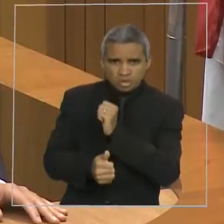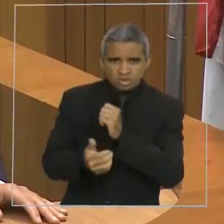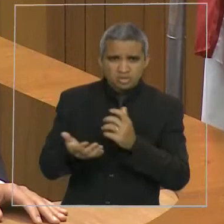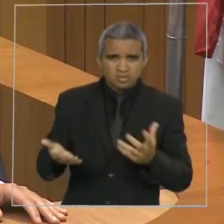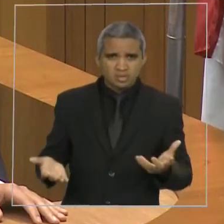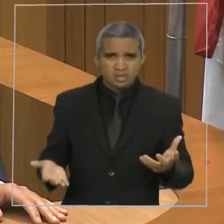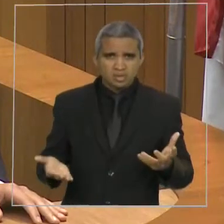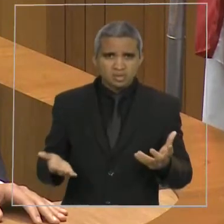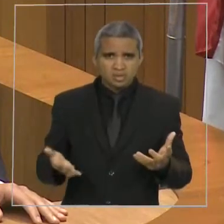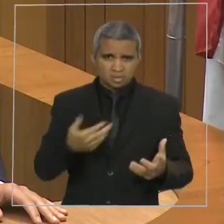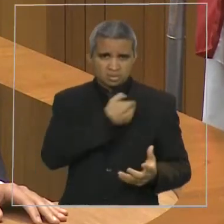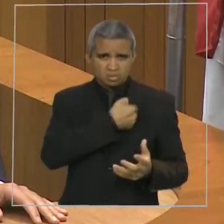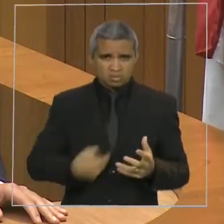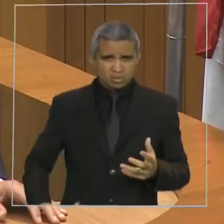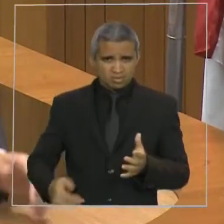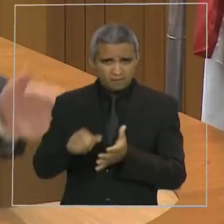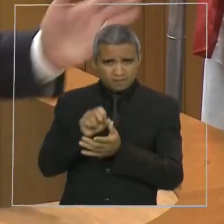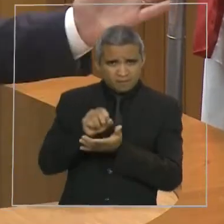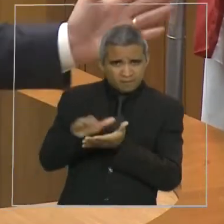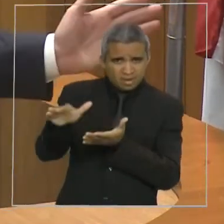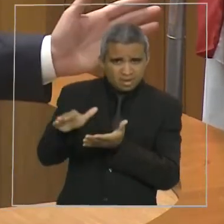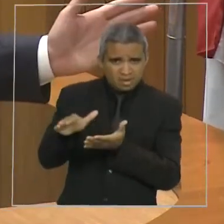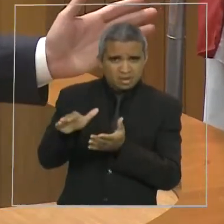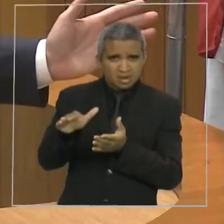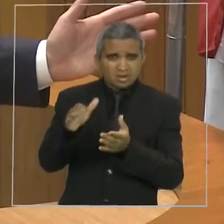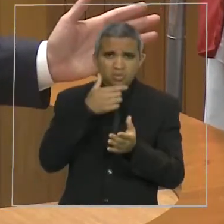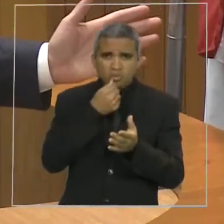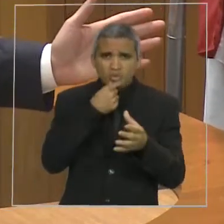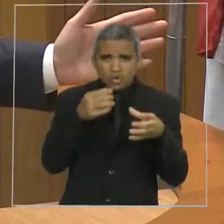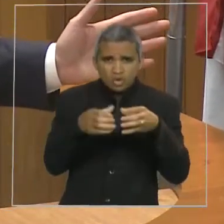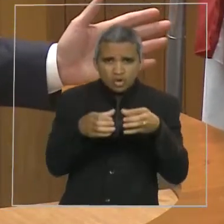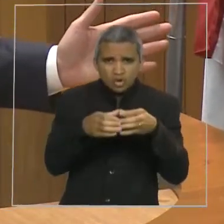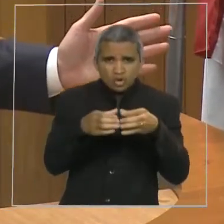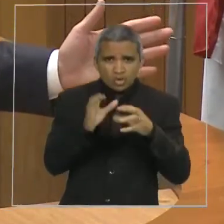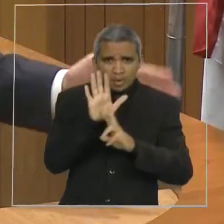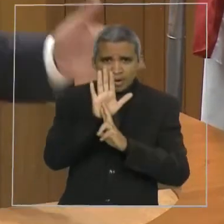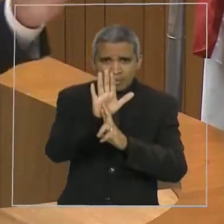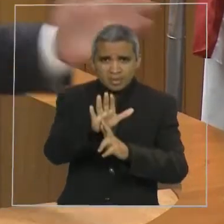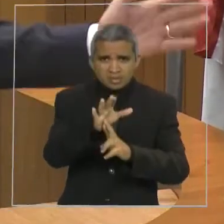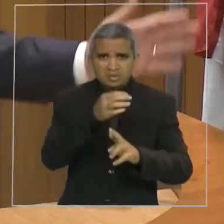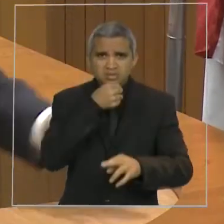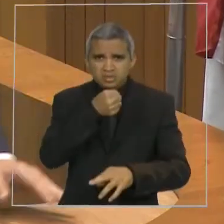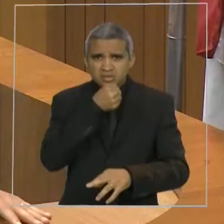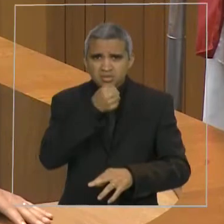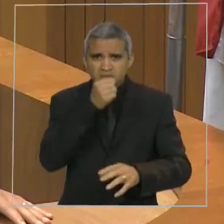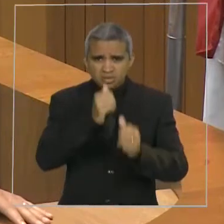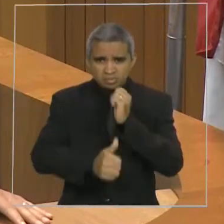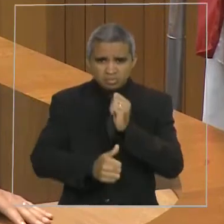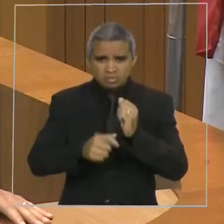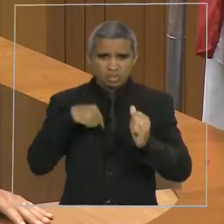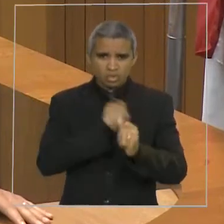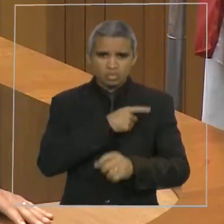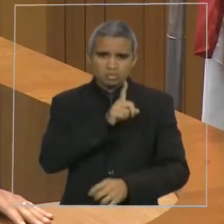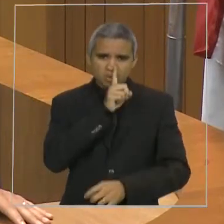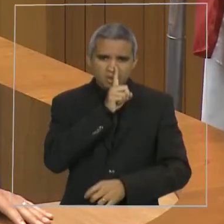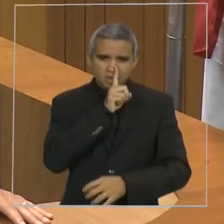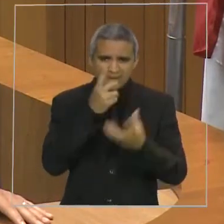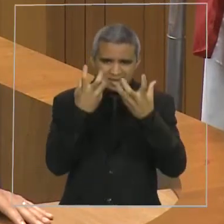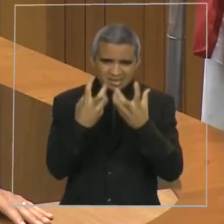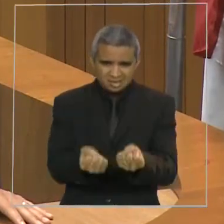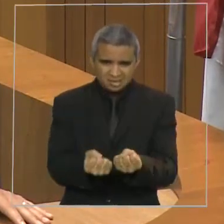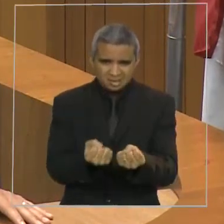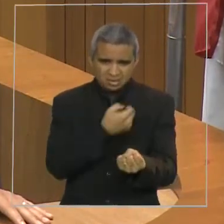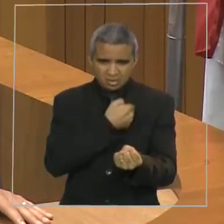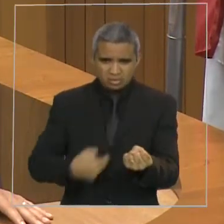o representante da imprensa esportiva e nós vamos ficar todo mundo calado, aceitando essa arbitrariedade do